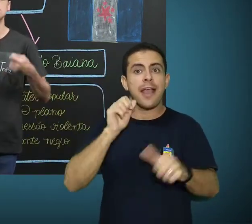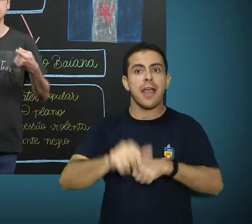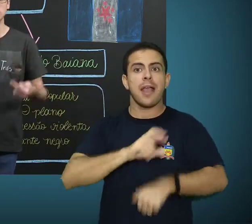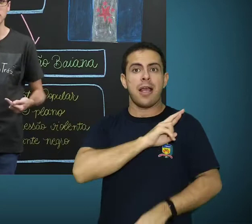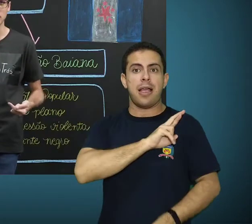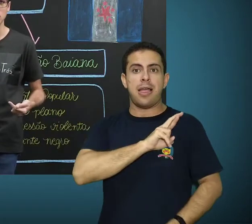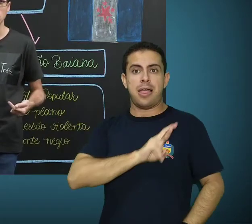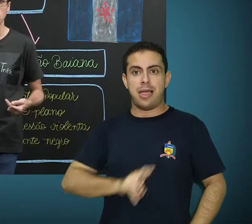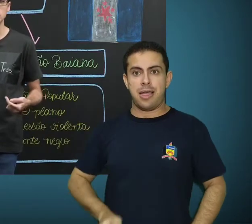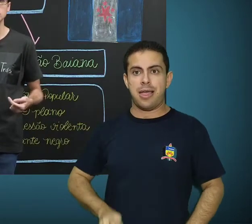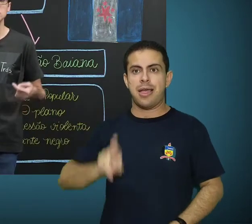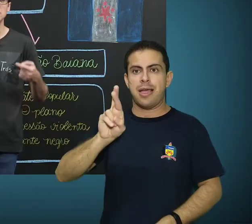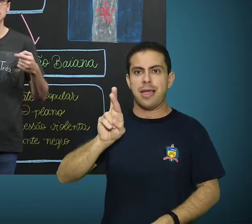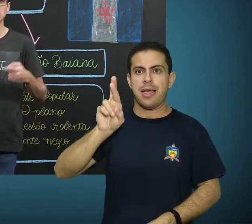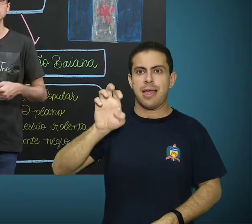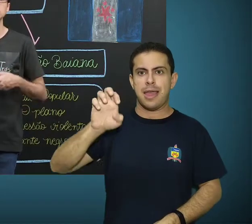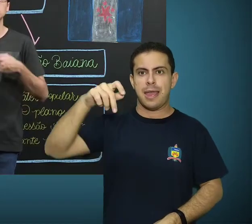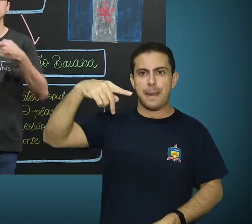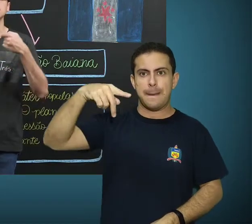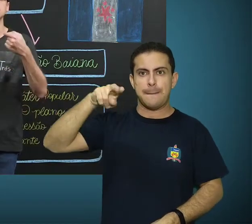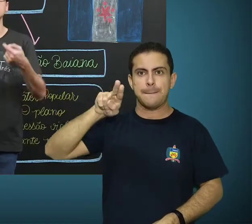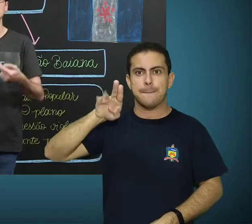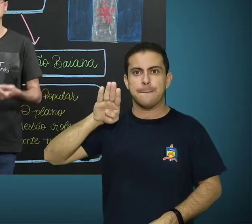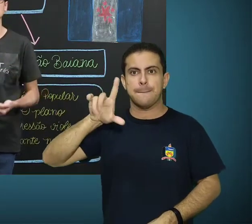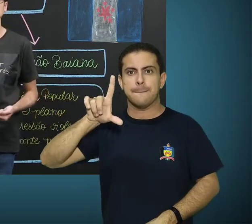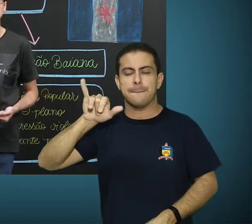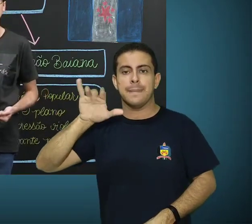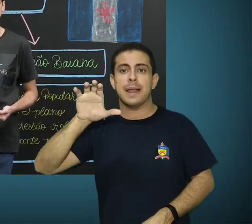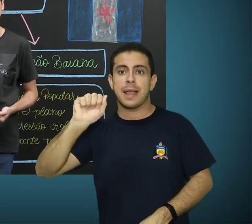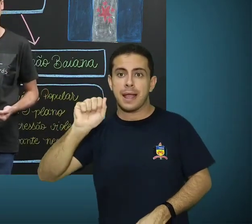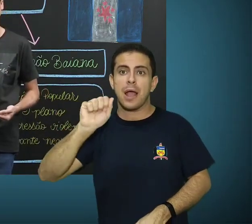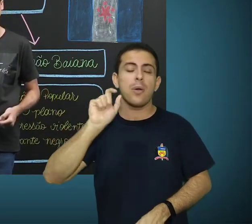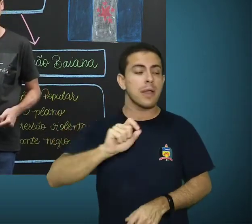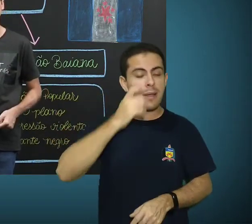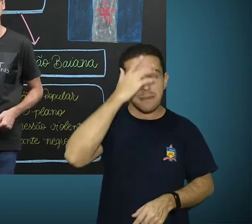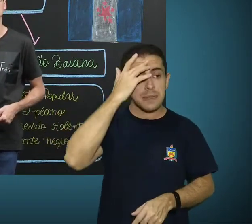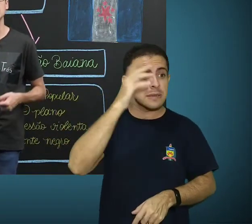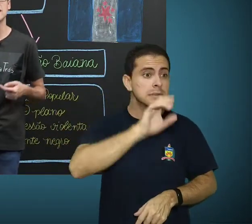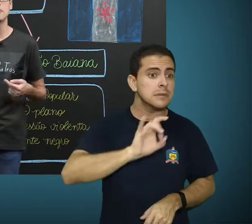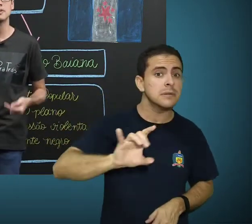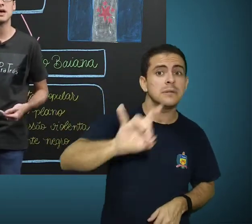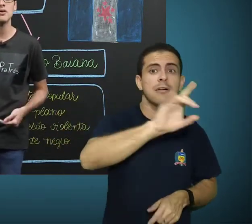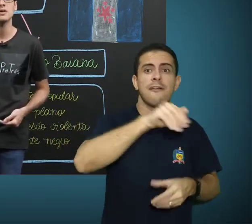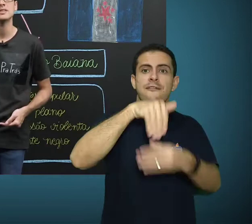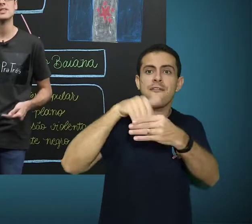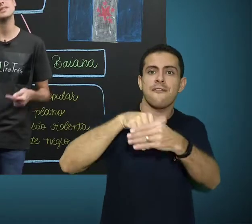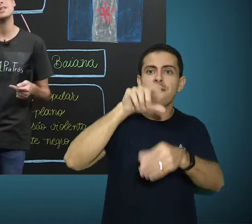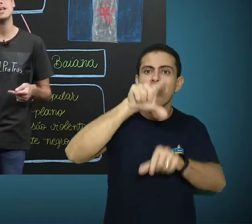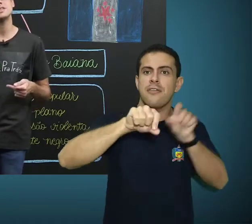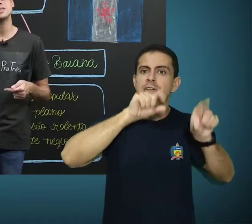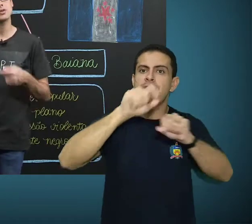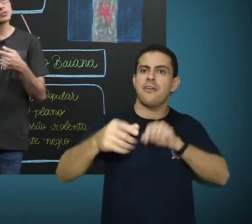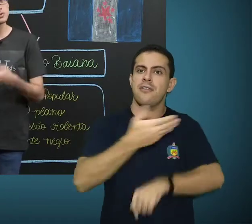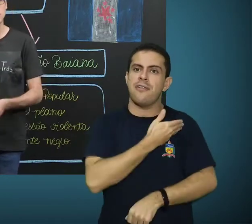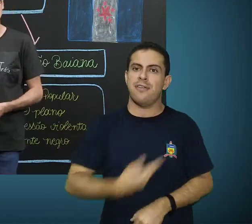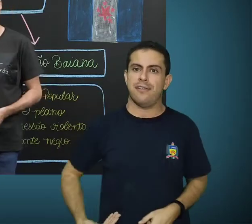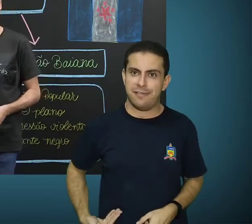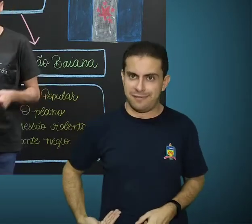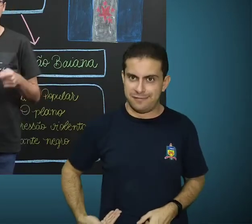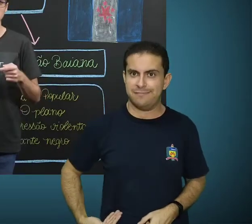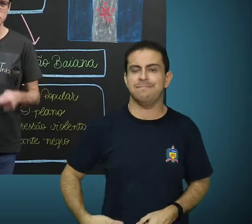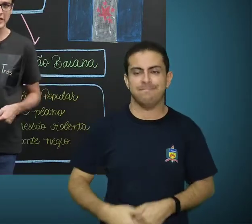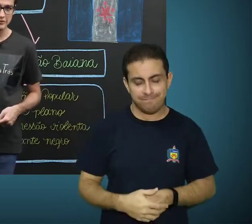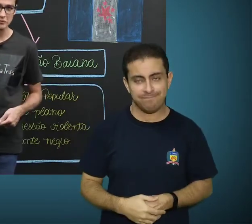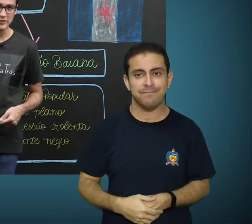uma república, onde os cidadãos escolheriam os representantes. Essa república teria a capital na cidade de São João del